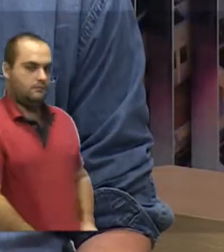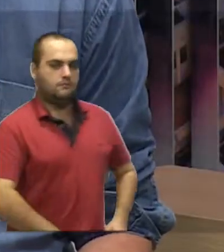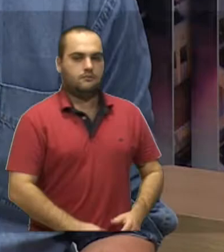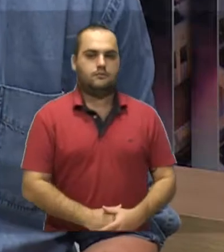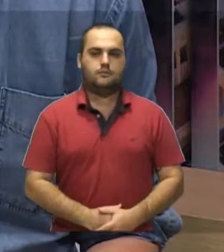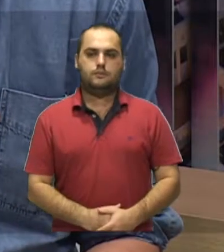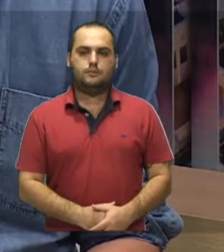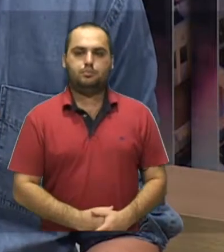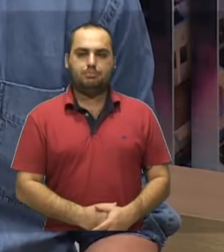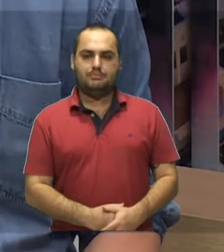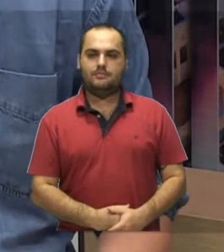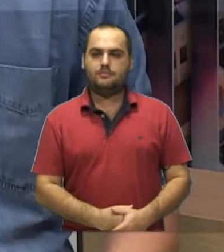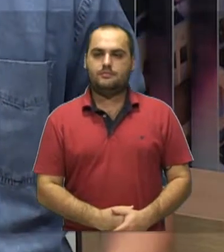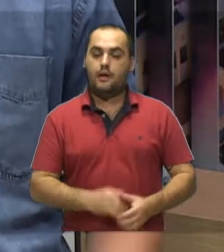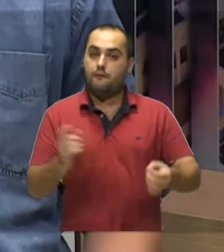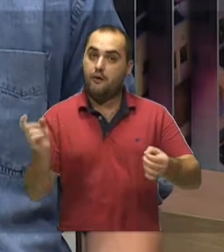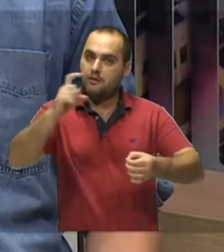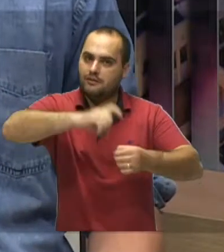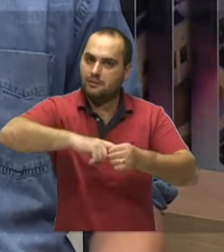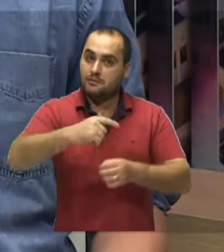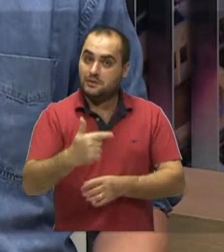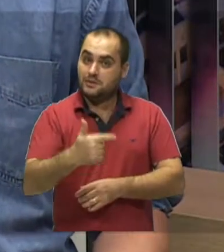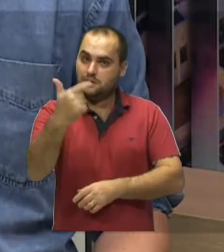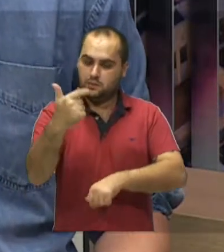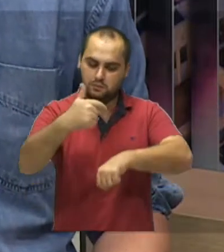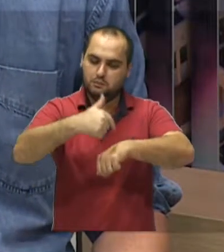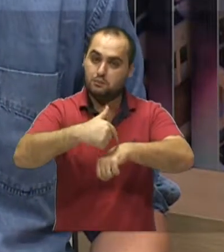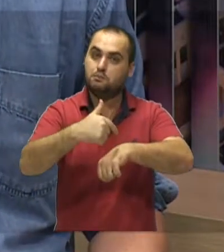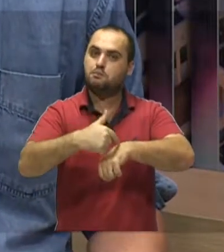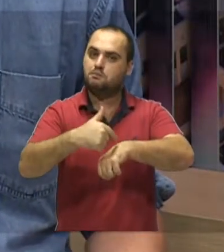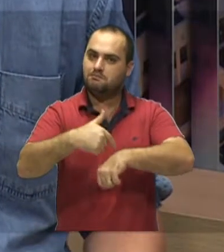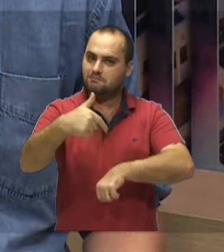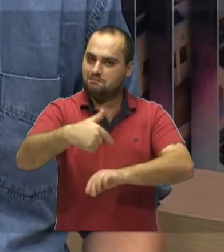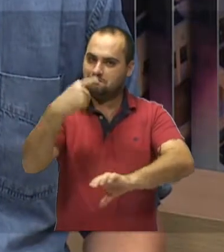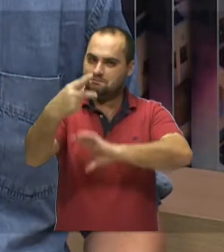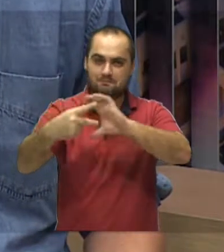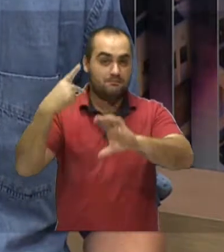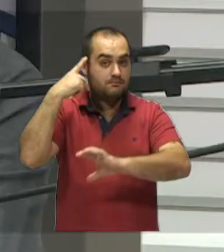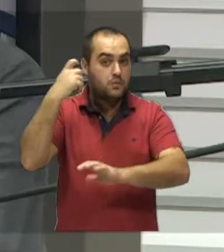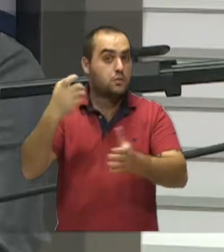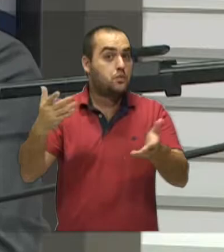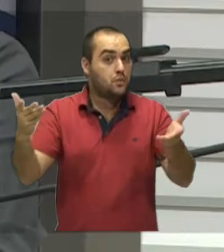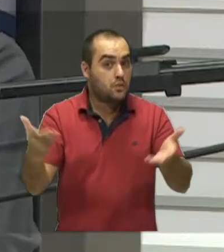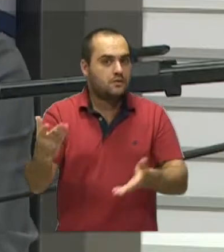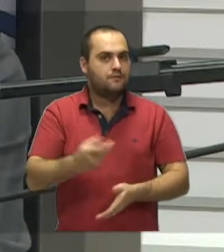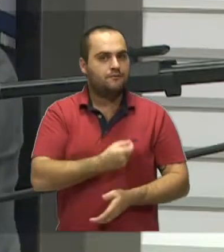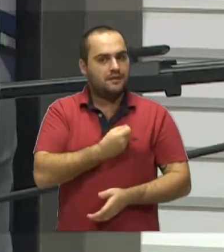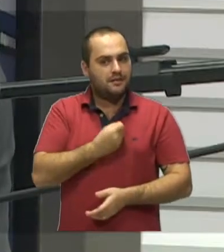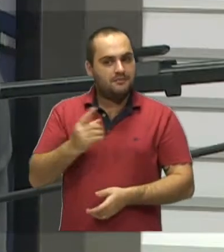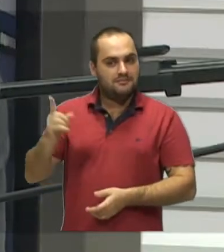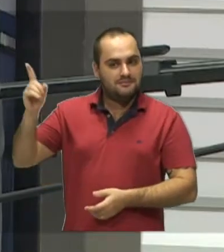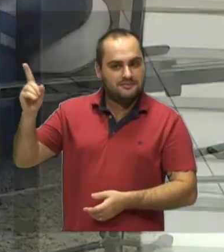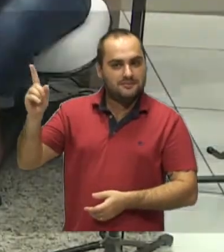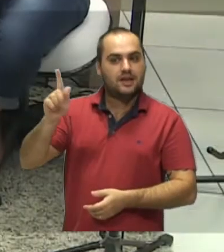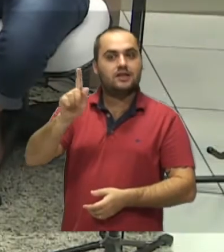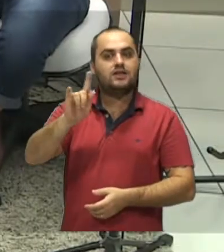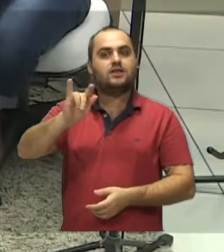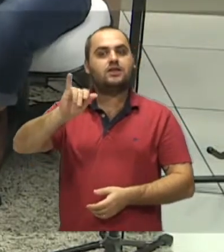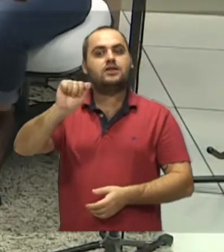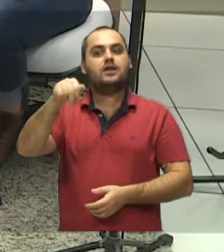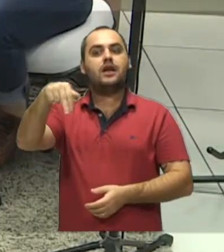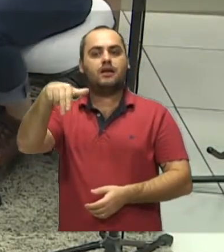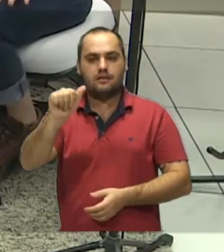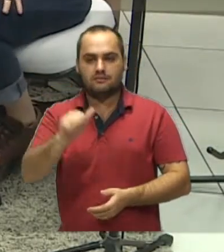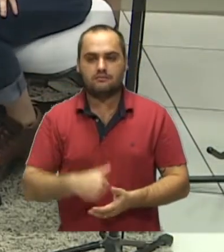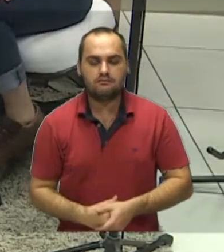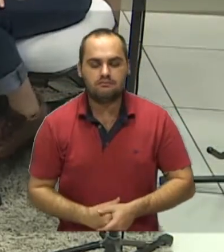Voltamos com o segundo bloco do Câmara Acústica, hoje com a participação da cantora Jana Servi. Ouvimos agora o que, Jana?